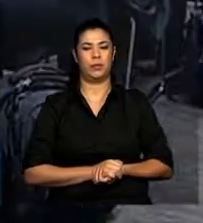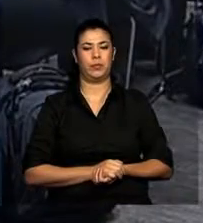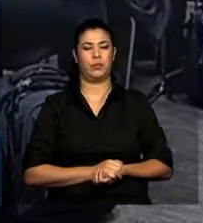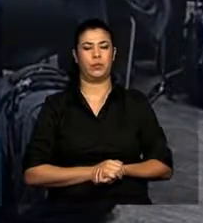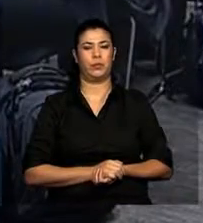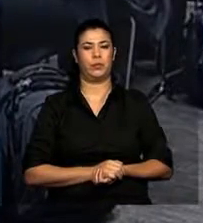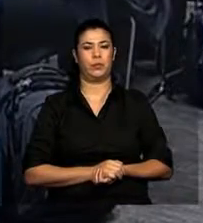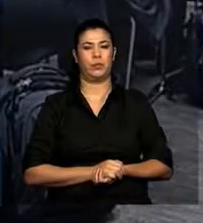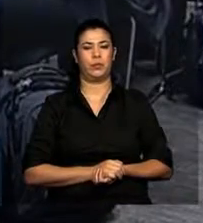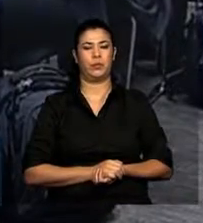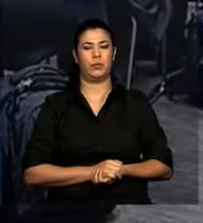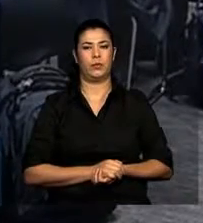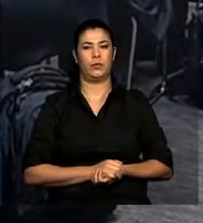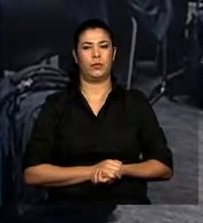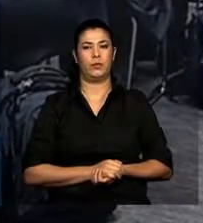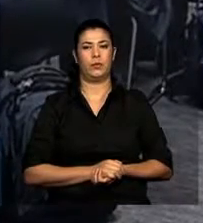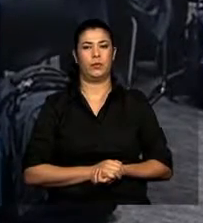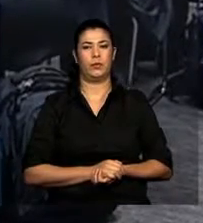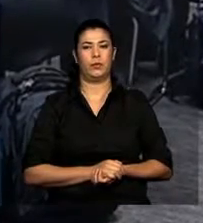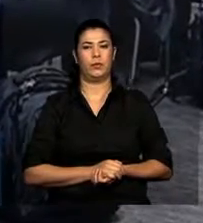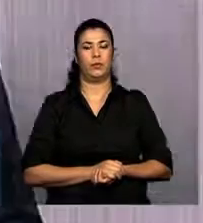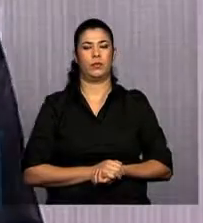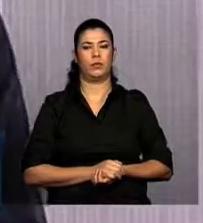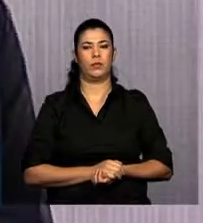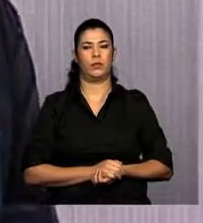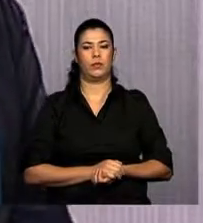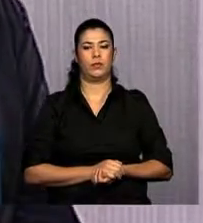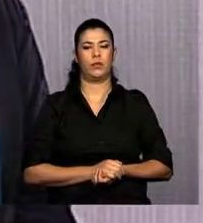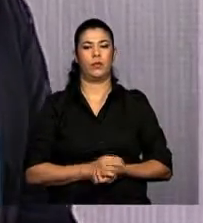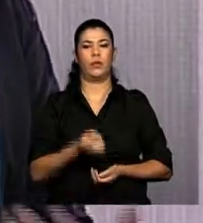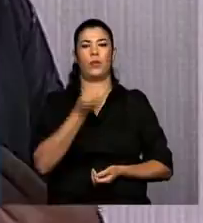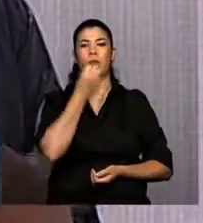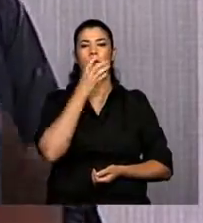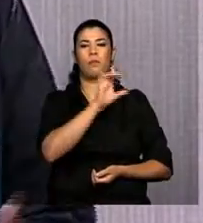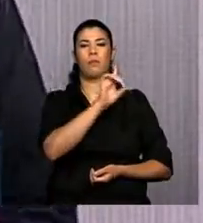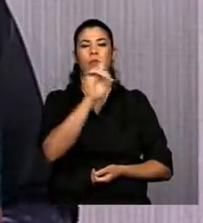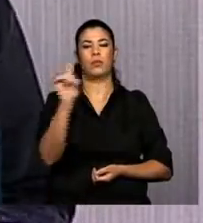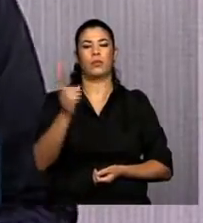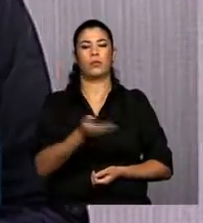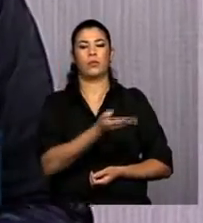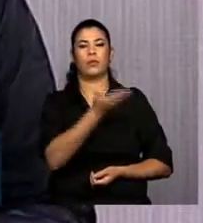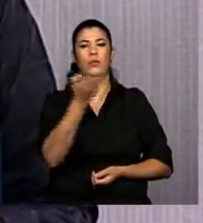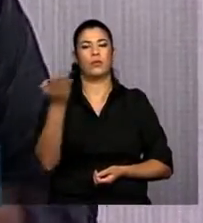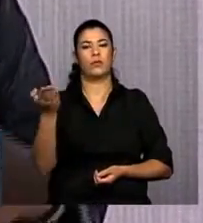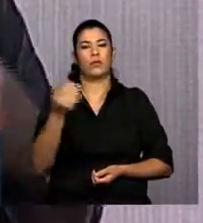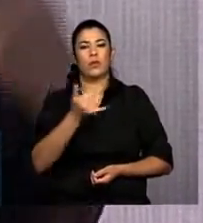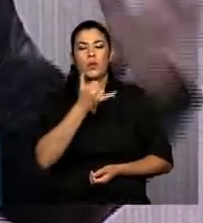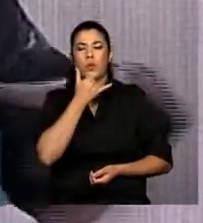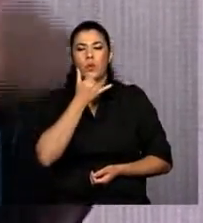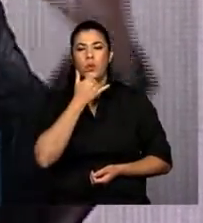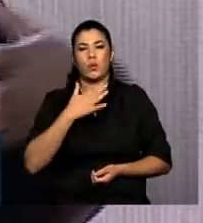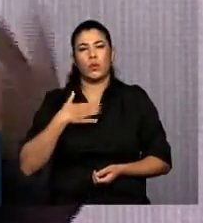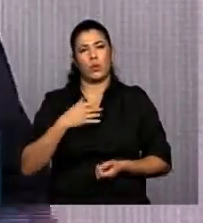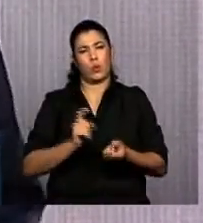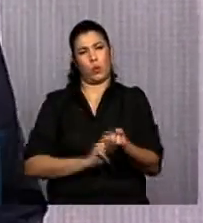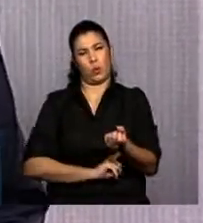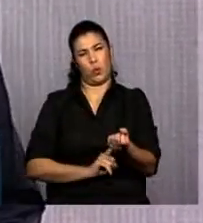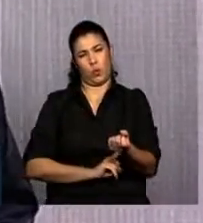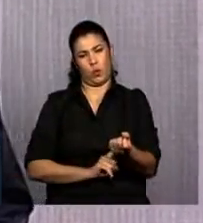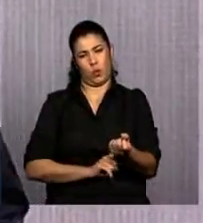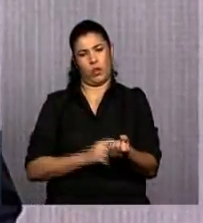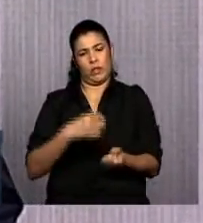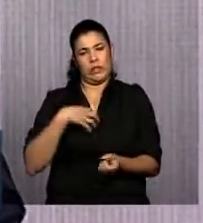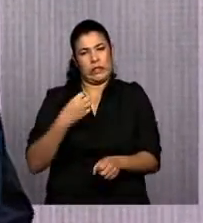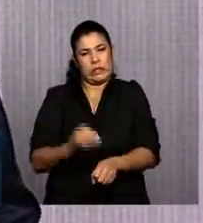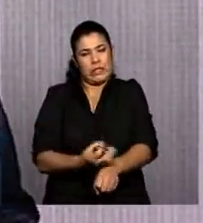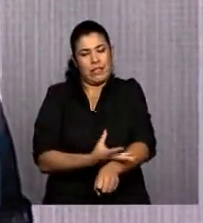Bom dia a todas e a todos, né? Sim, gente, desculpem, mas o nervosismo me